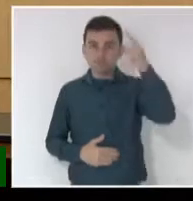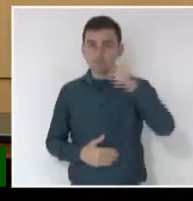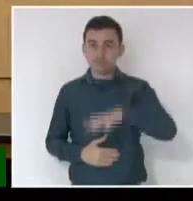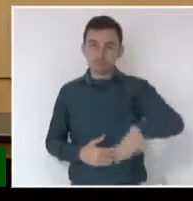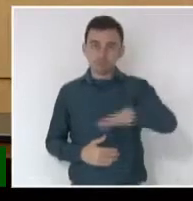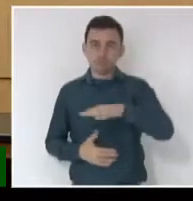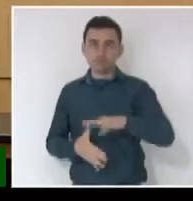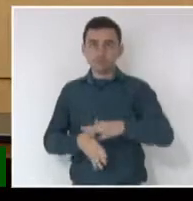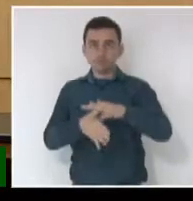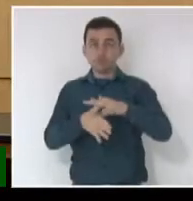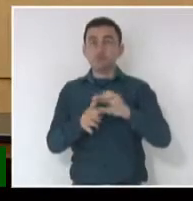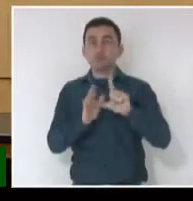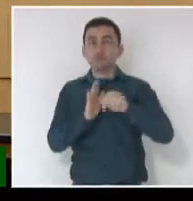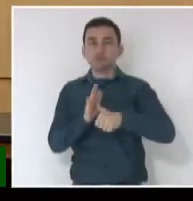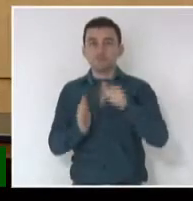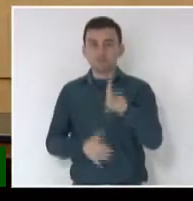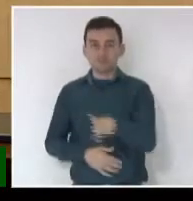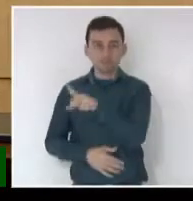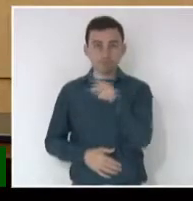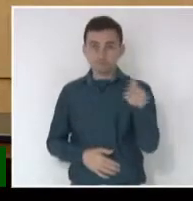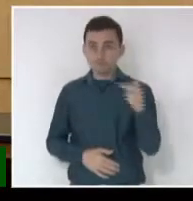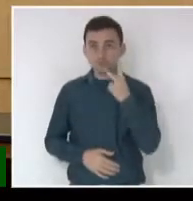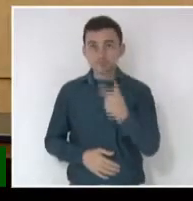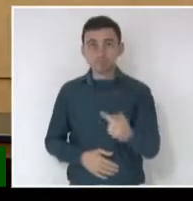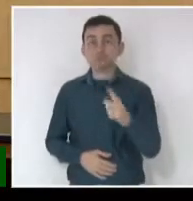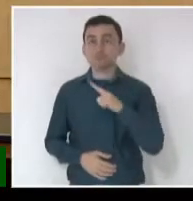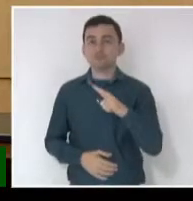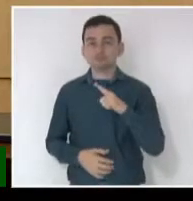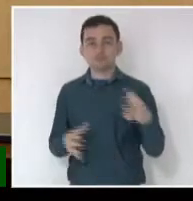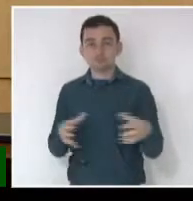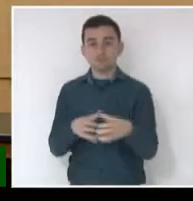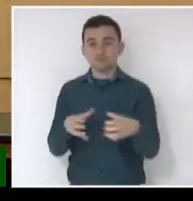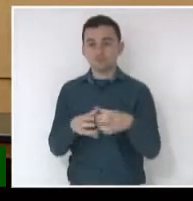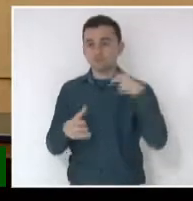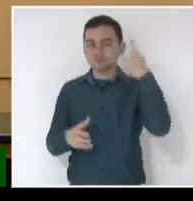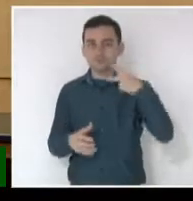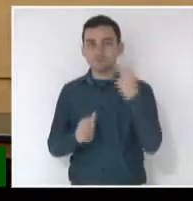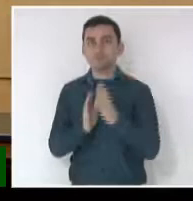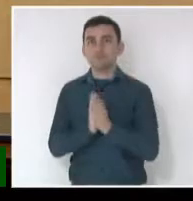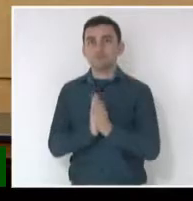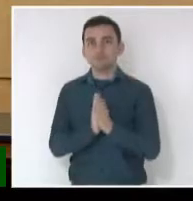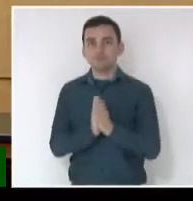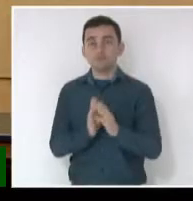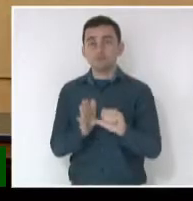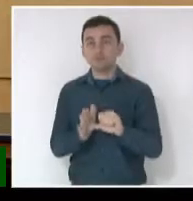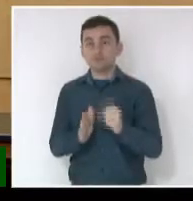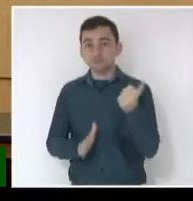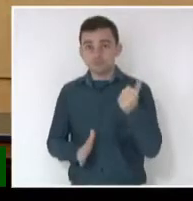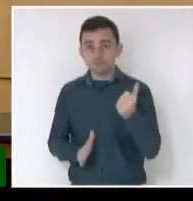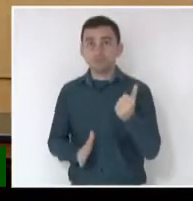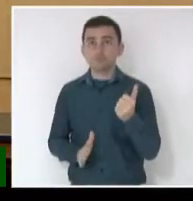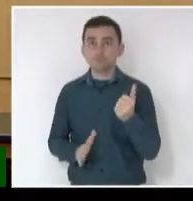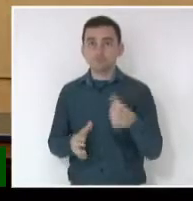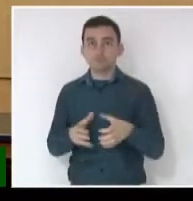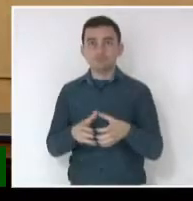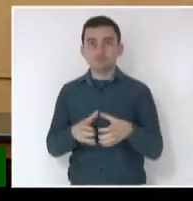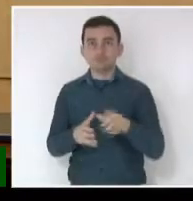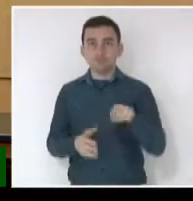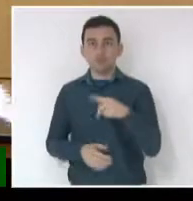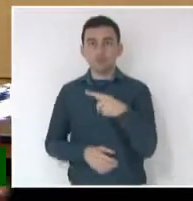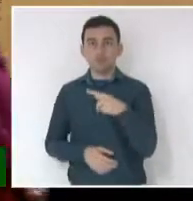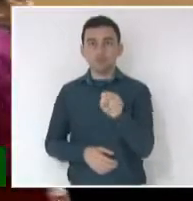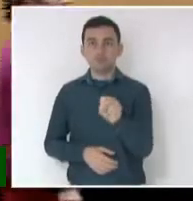Pedro falar, nós entraremos no horário dos partidos políticos. O primeiro partido é o